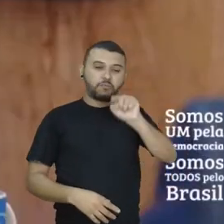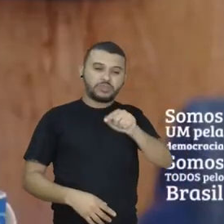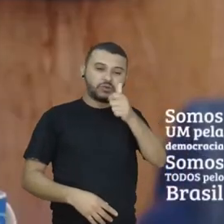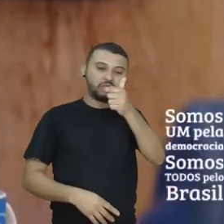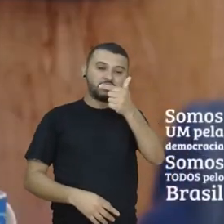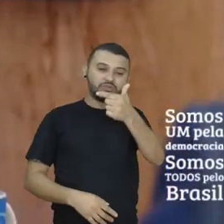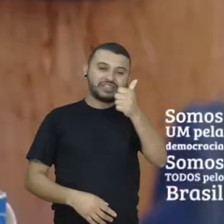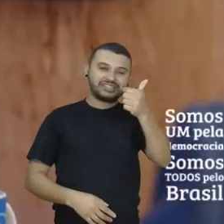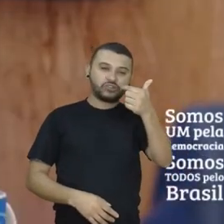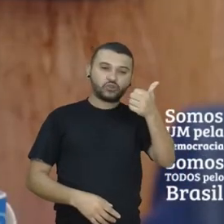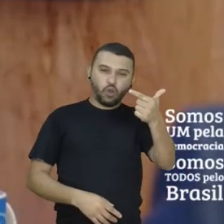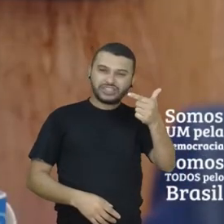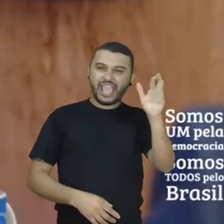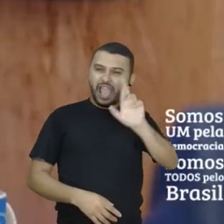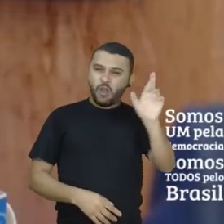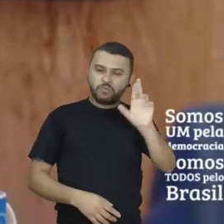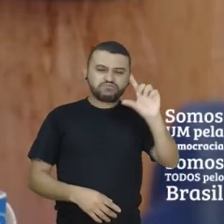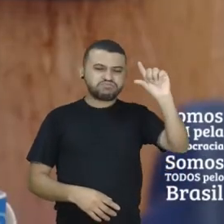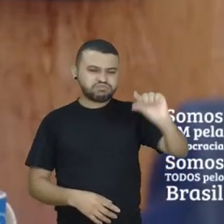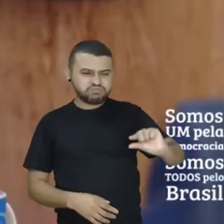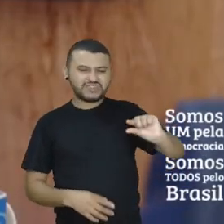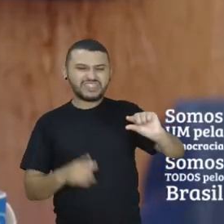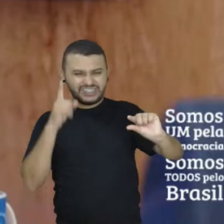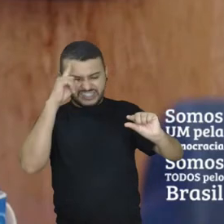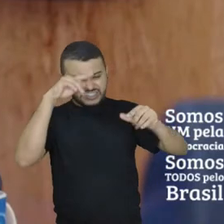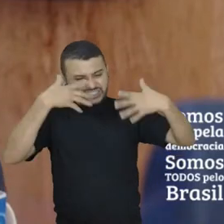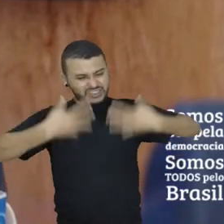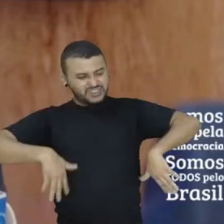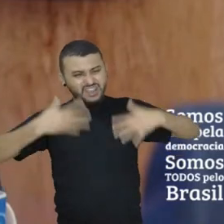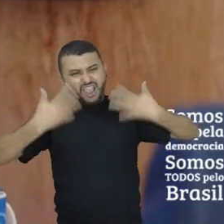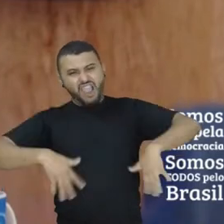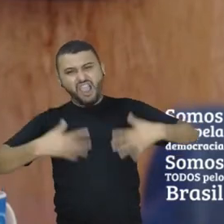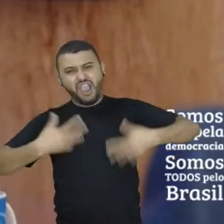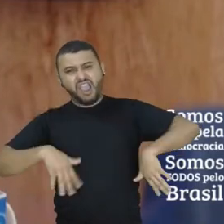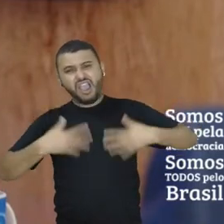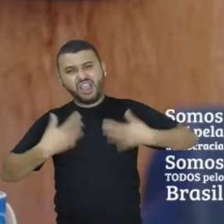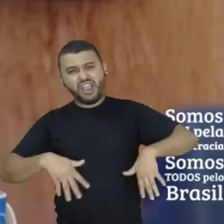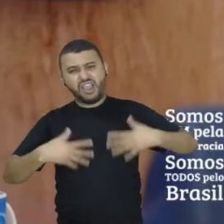R$ 1.212. Então, é uma dureza. E houve